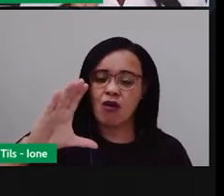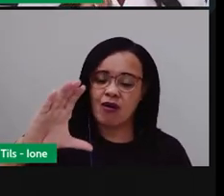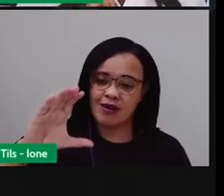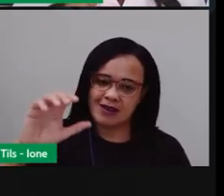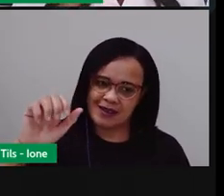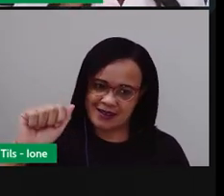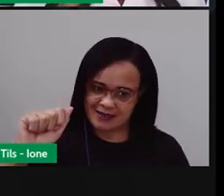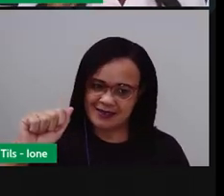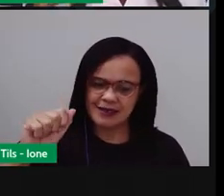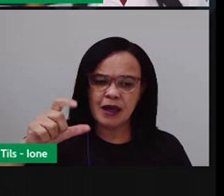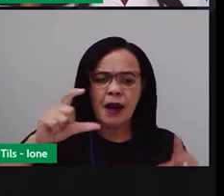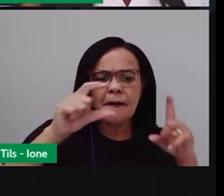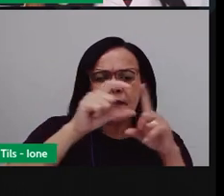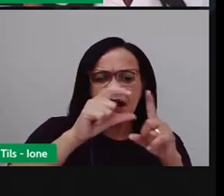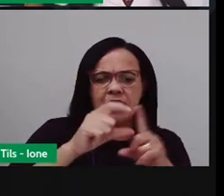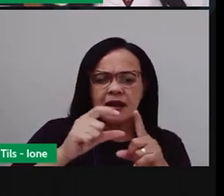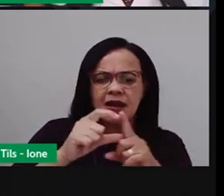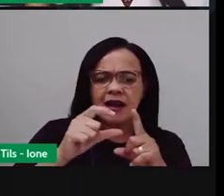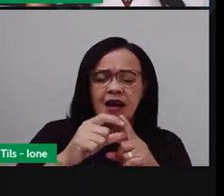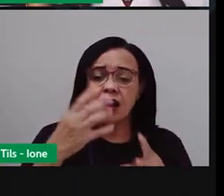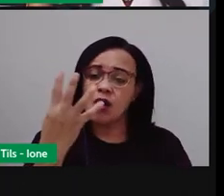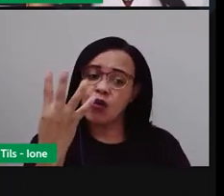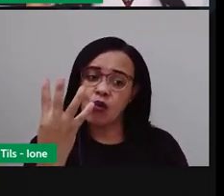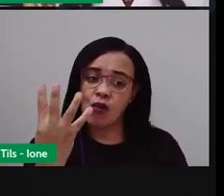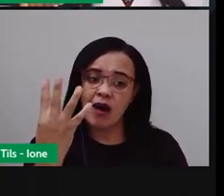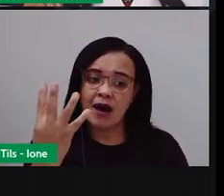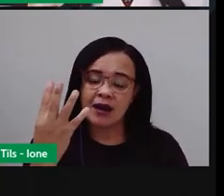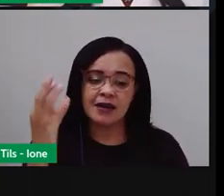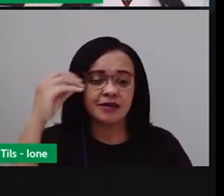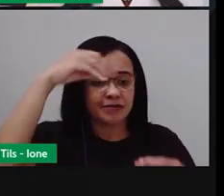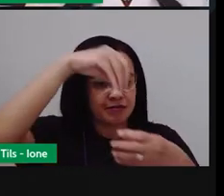É uma palavra que tem quatro sílabas.